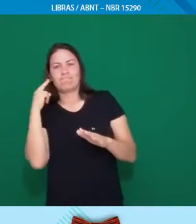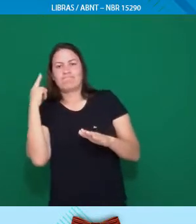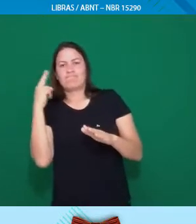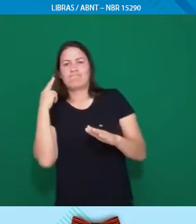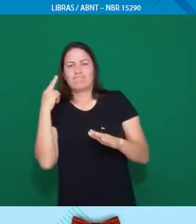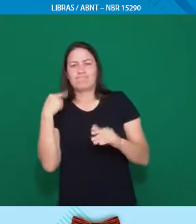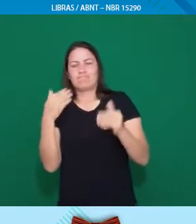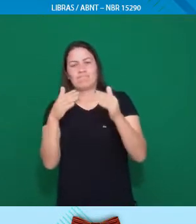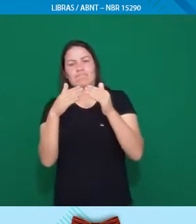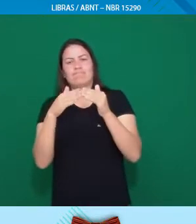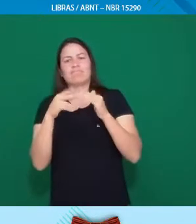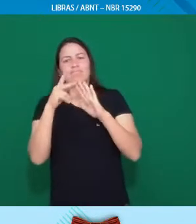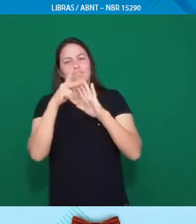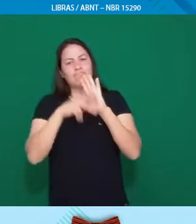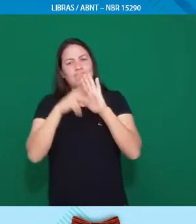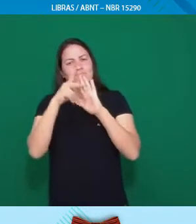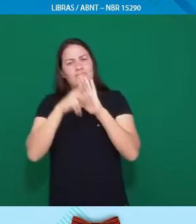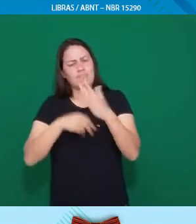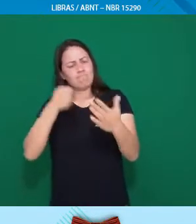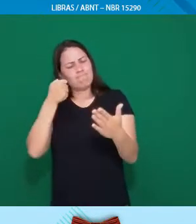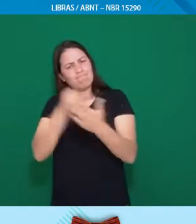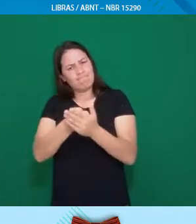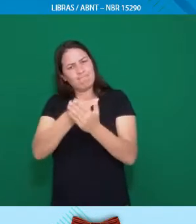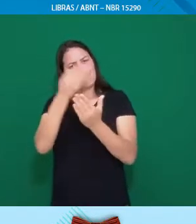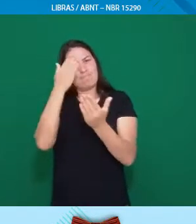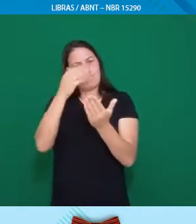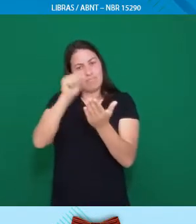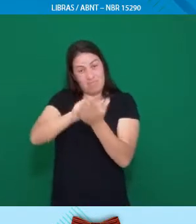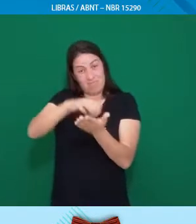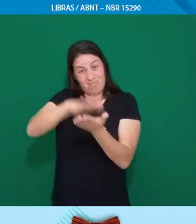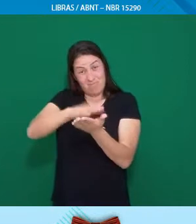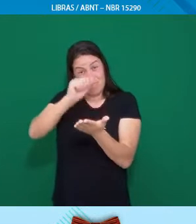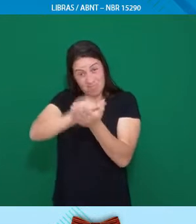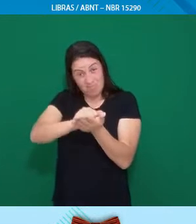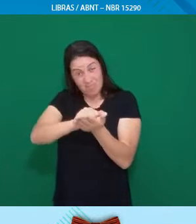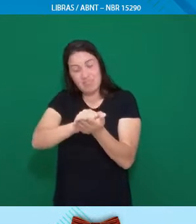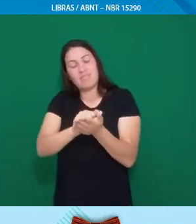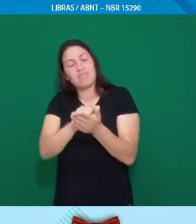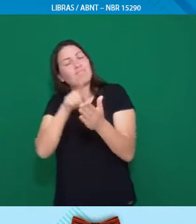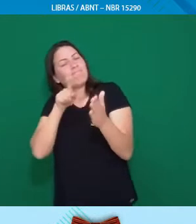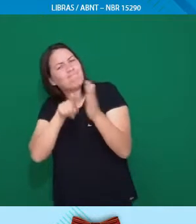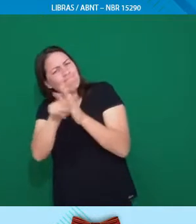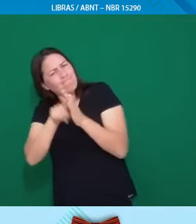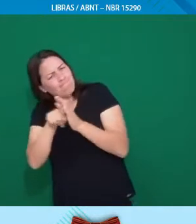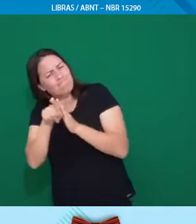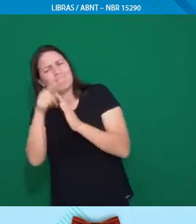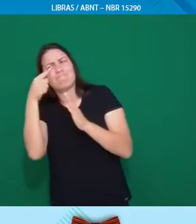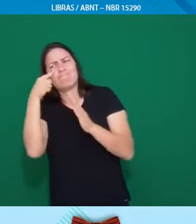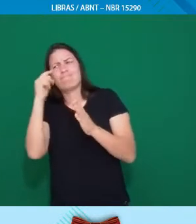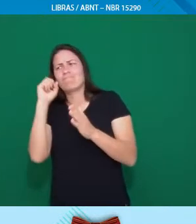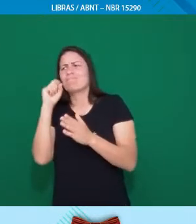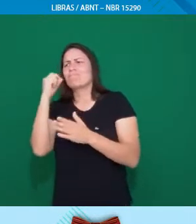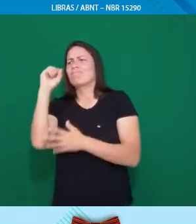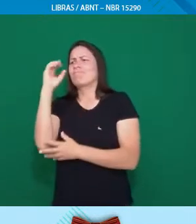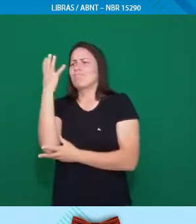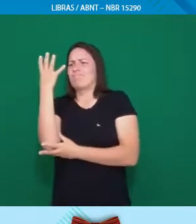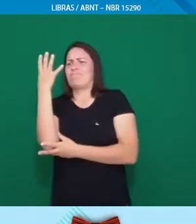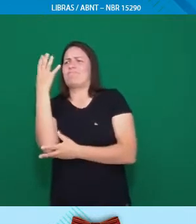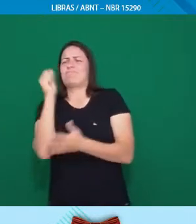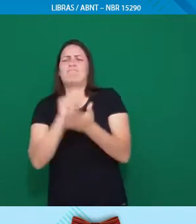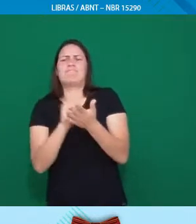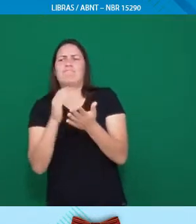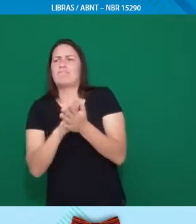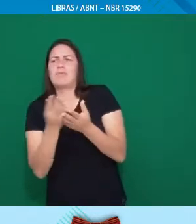o vereador tem que estar a oficiando toda toda hora a fiscalização da prefeitura para notificar os proprietários